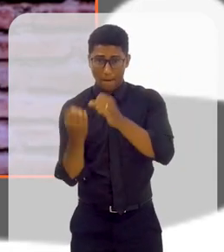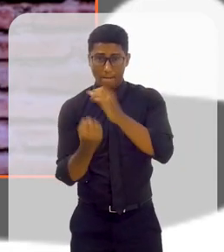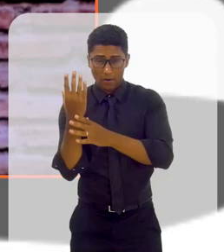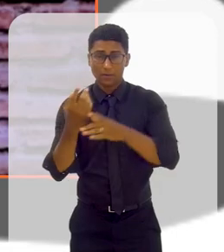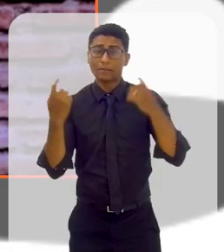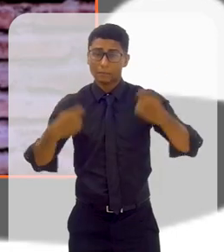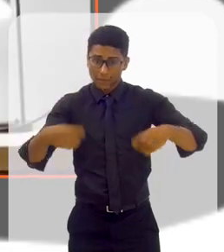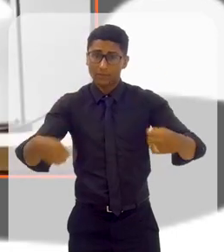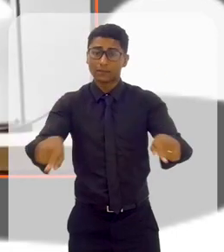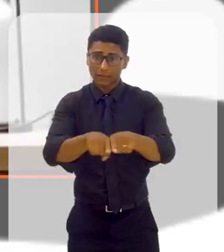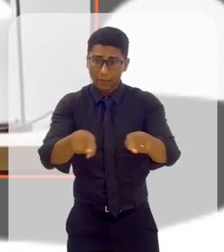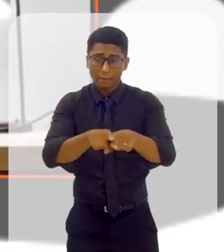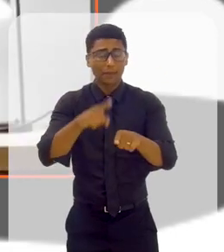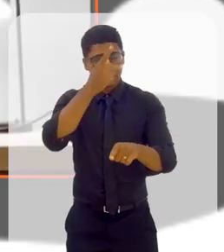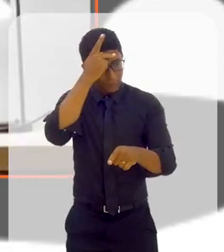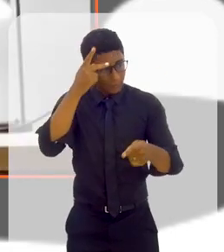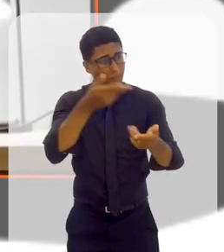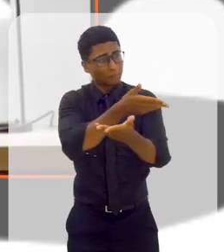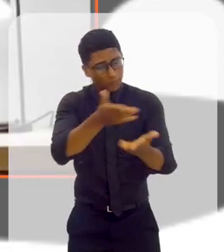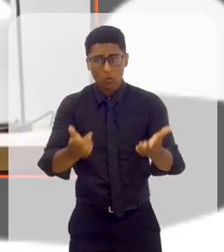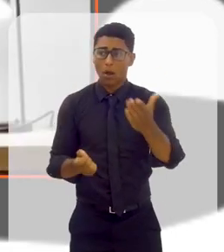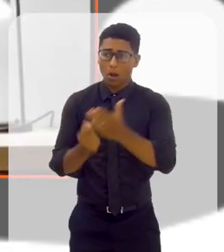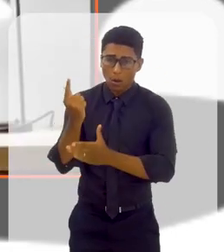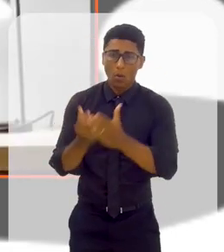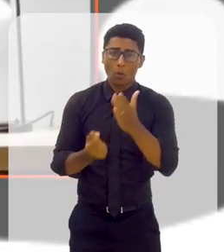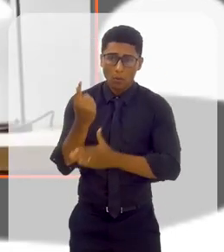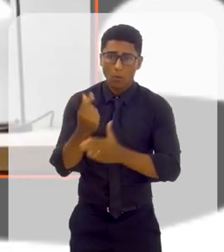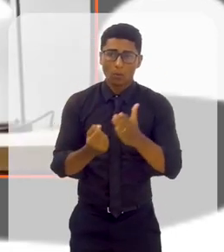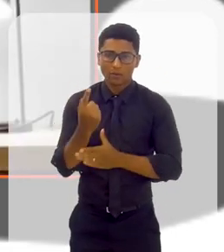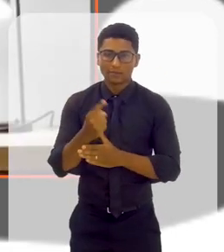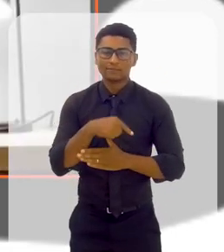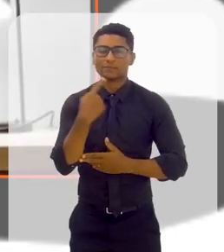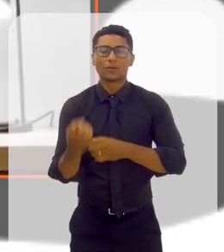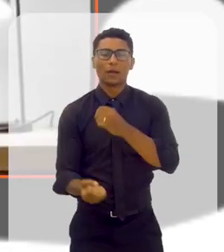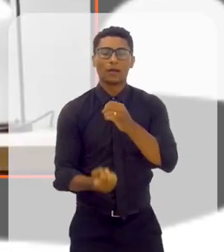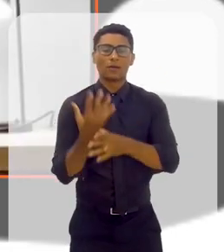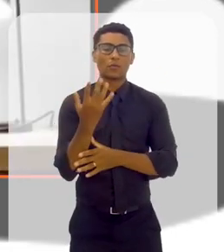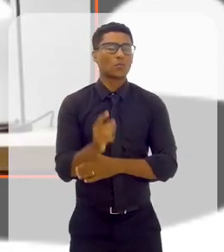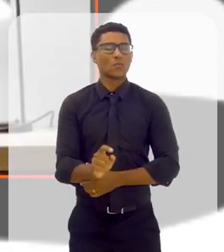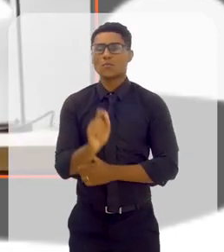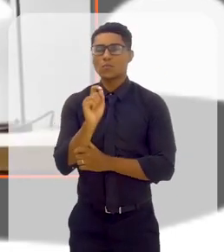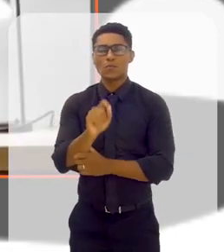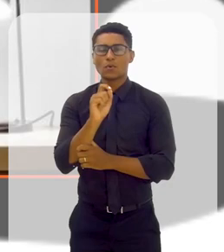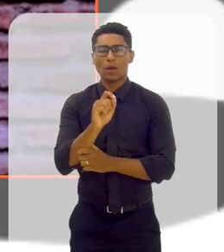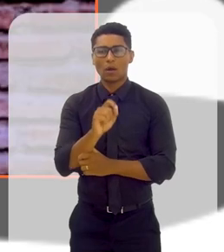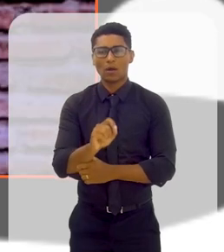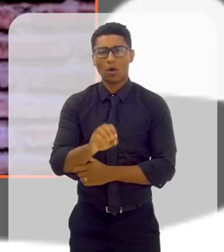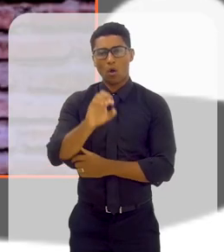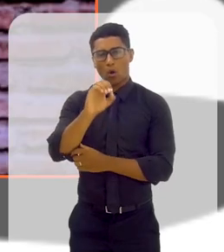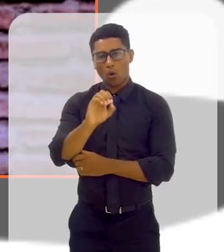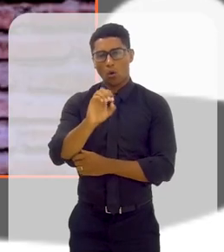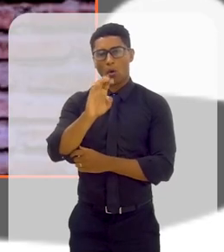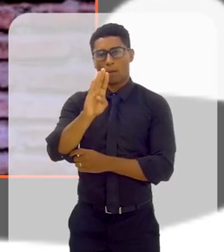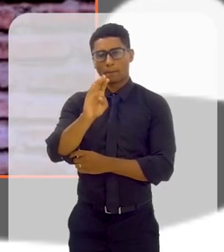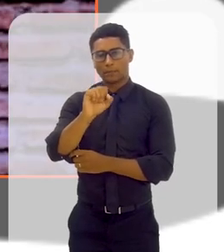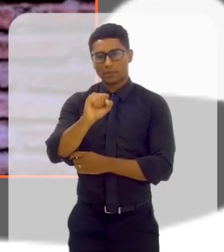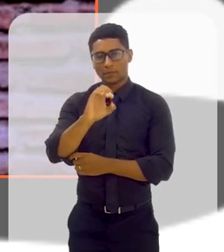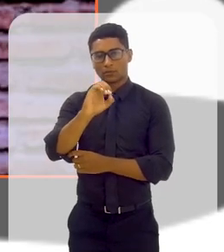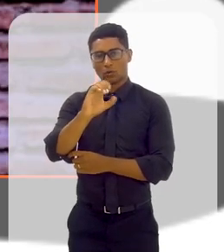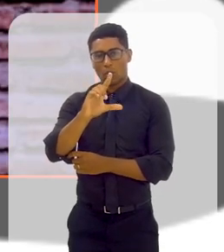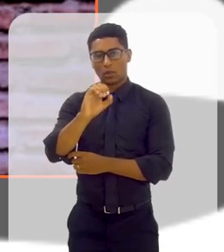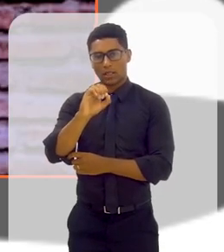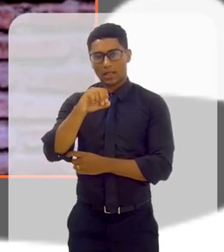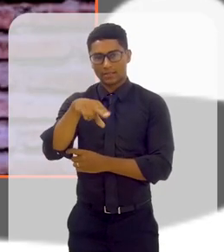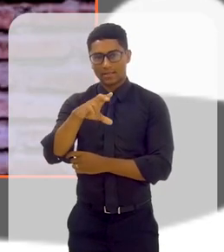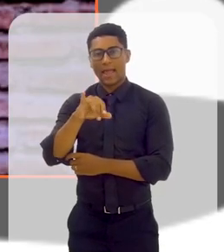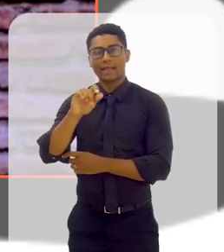em massa. E Sim. aí se criou-se a obsolescência programada. Qual que é a obsolescência programada? Eu uso o material rápido.